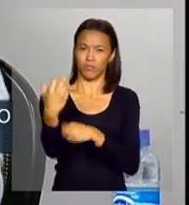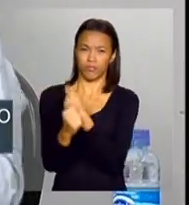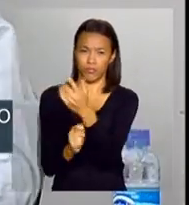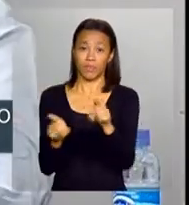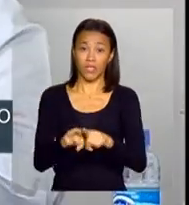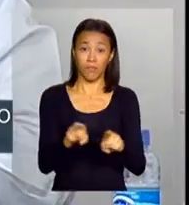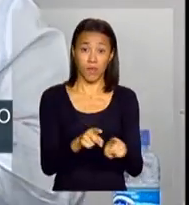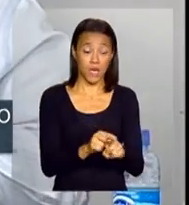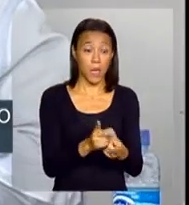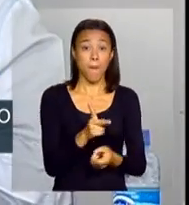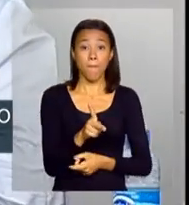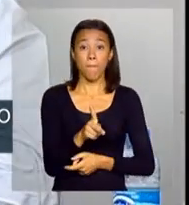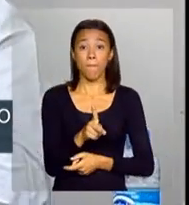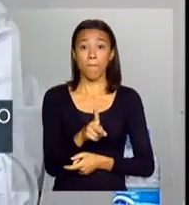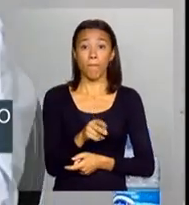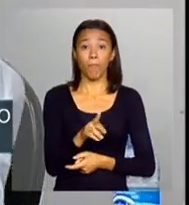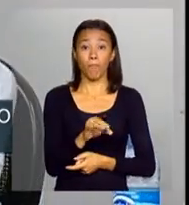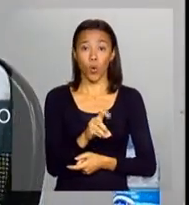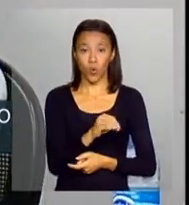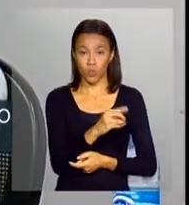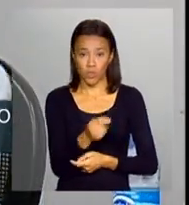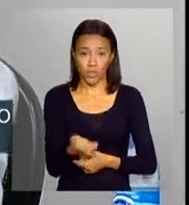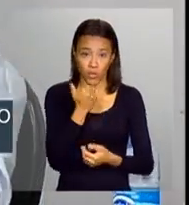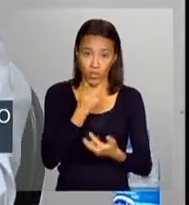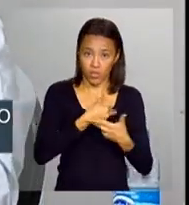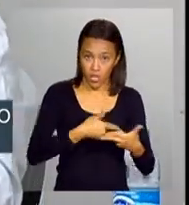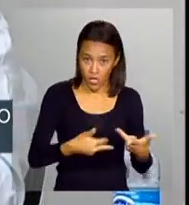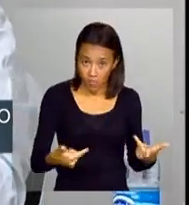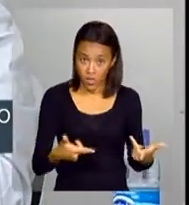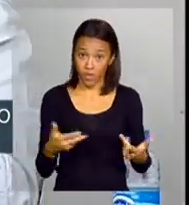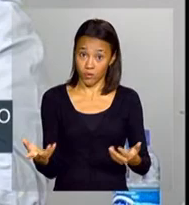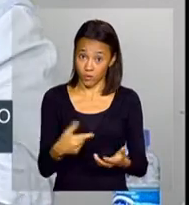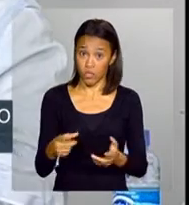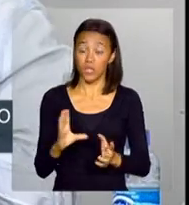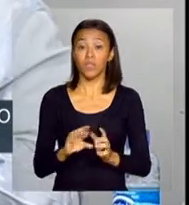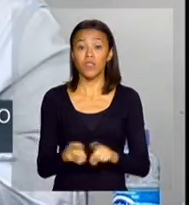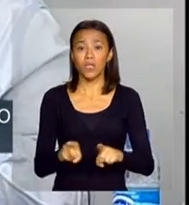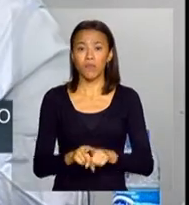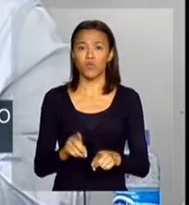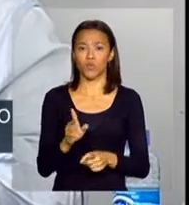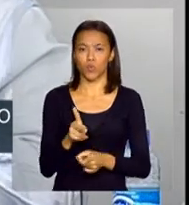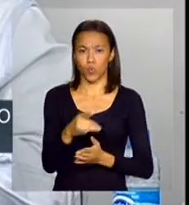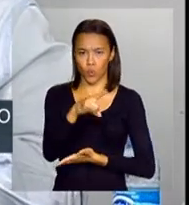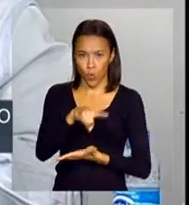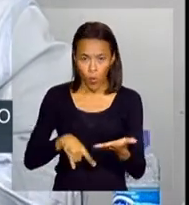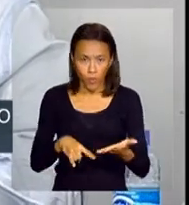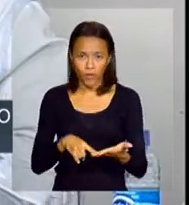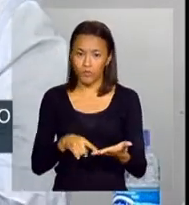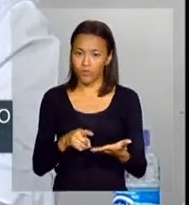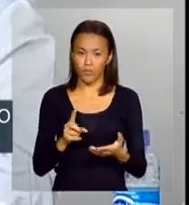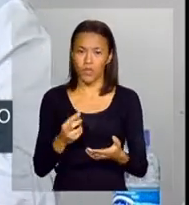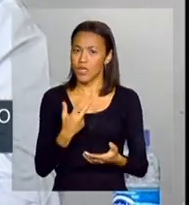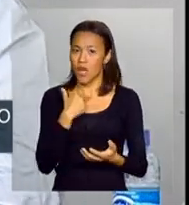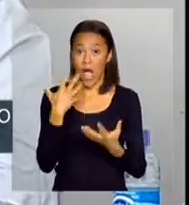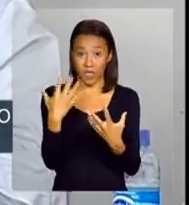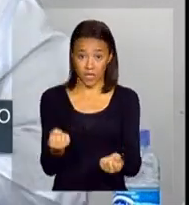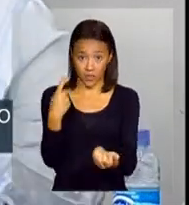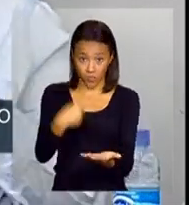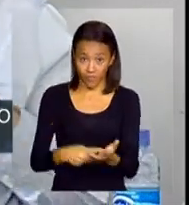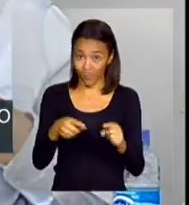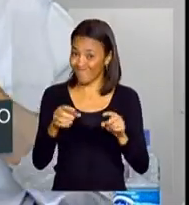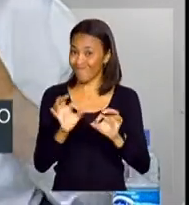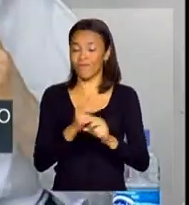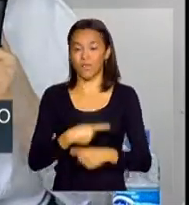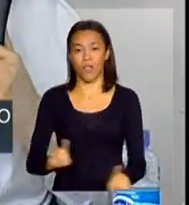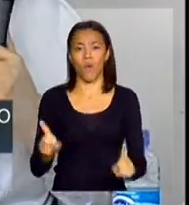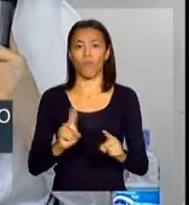produção de alimentos, pelo menos em relação ao acesso a recursos genéticos e os protocolos de Nagoya e TIRFA, por favor, não o façam. Porque, na